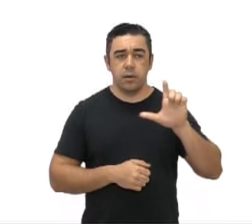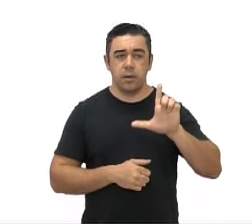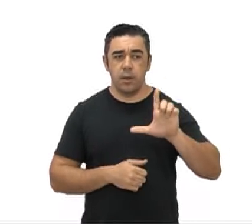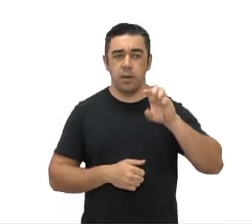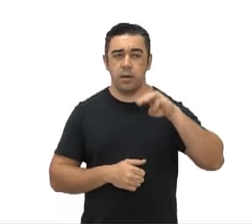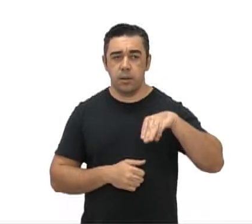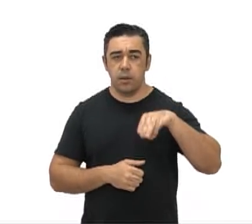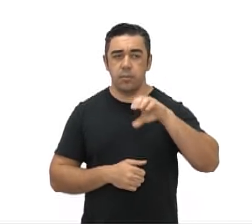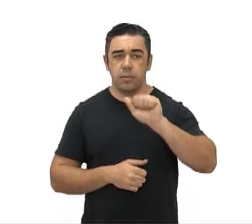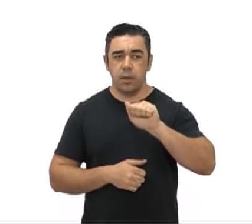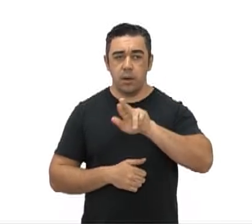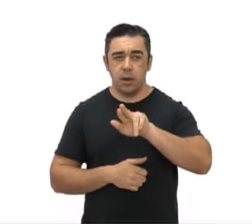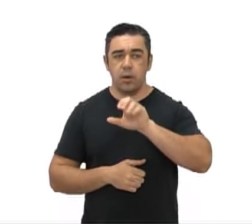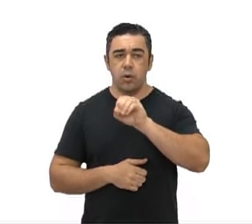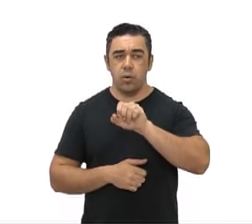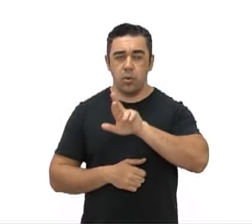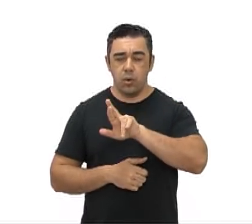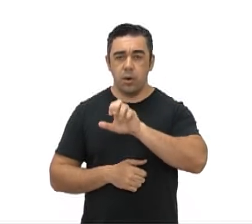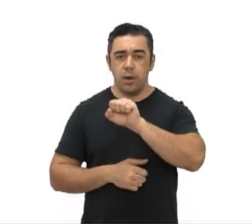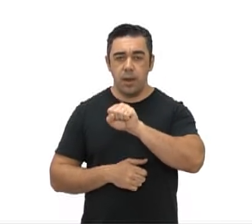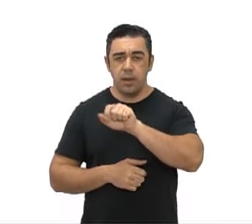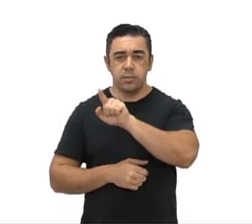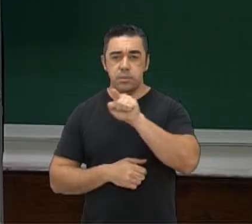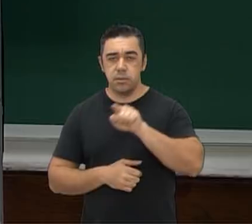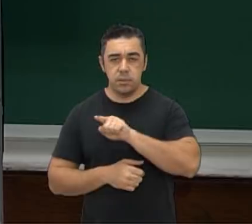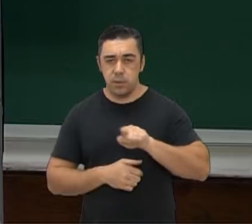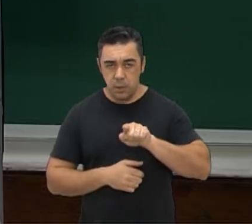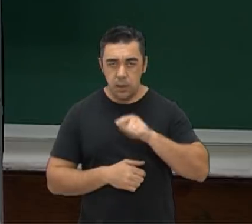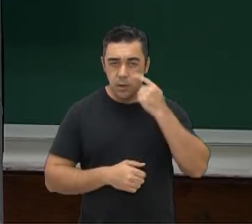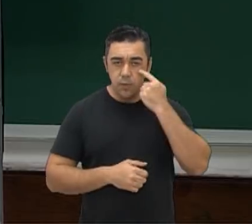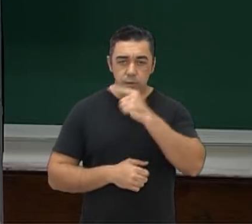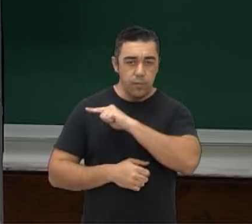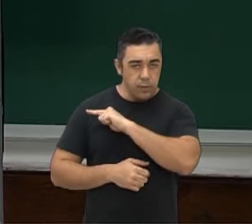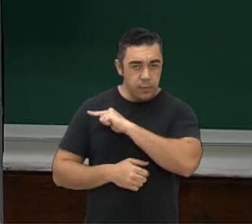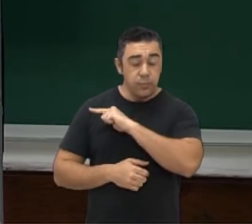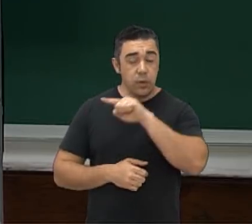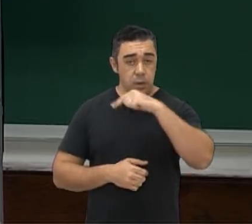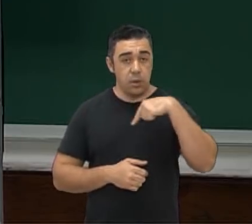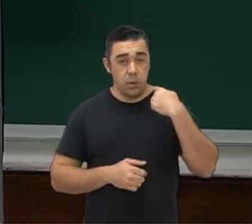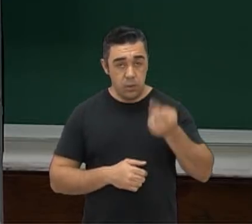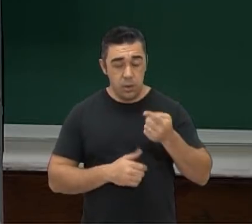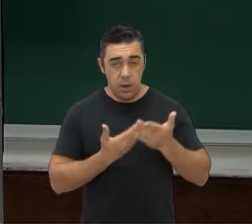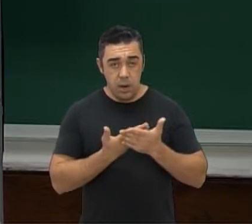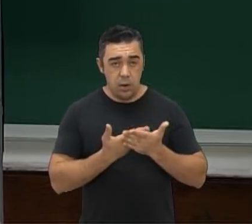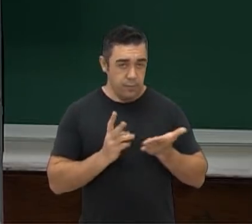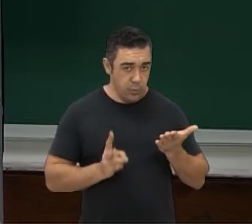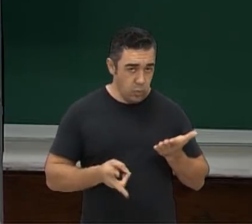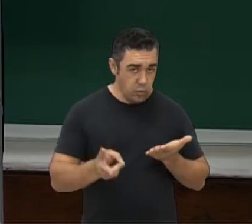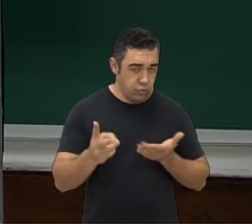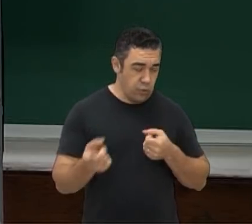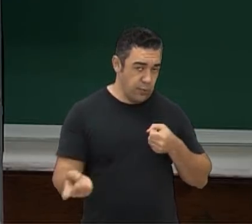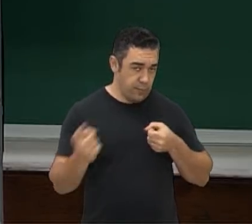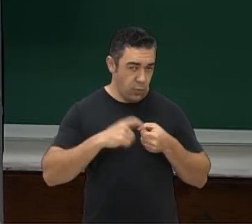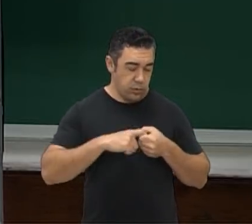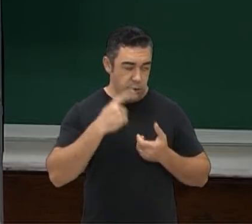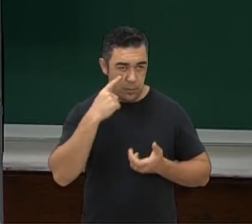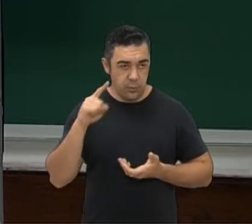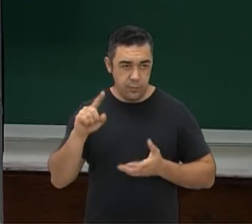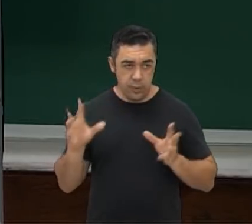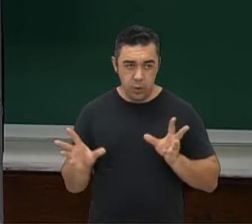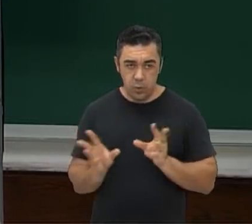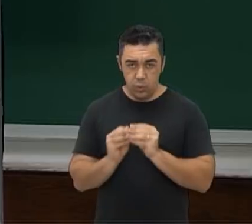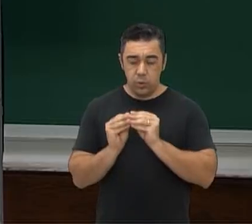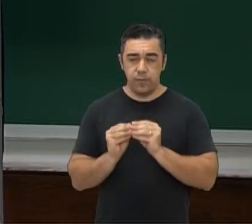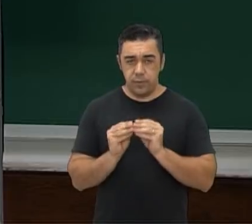AR, OR, S, Z. Então, alguns a gente vai trabalhar nessa aula, né? Nas aulas seguintes a gente vai fazer aí o retorno e a revisão desses